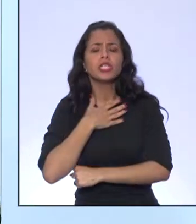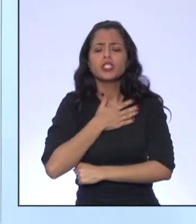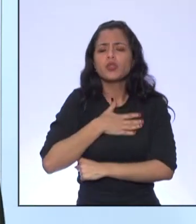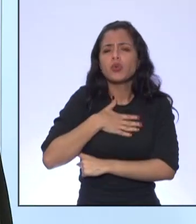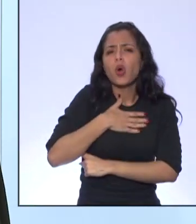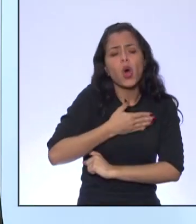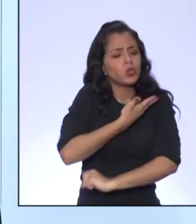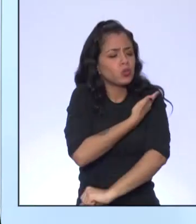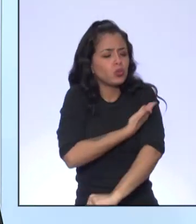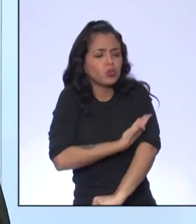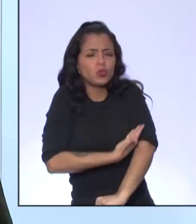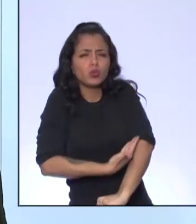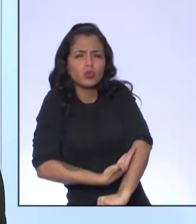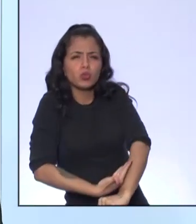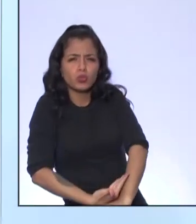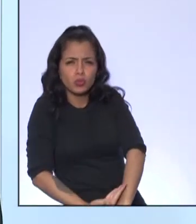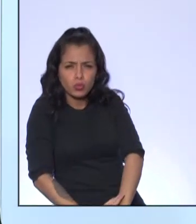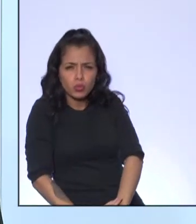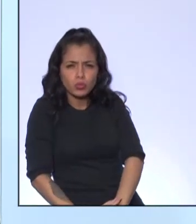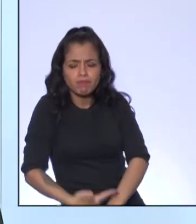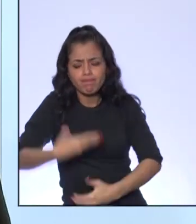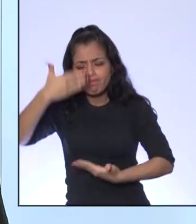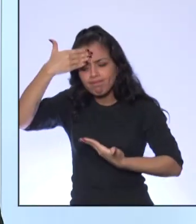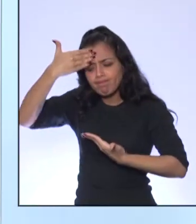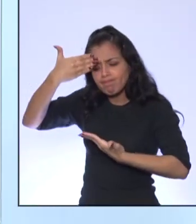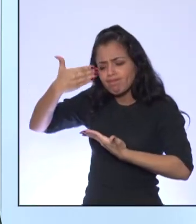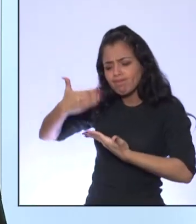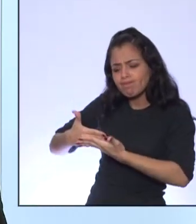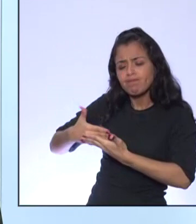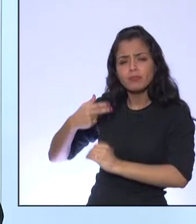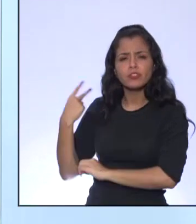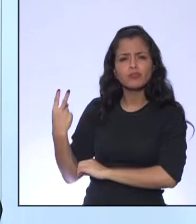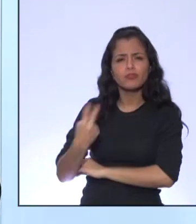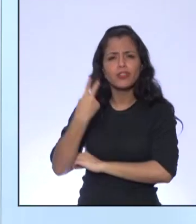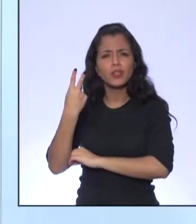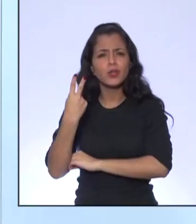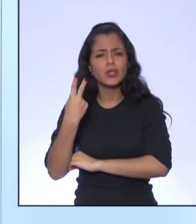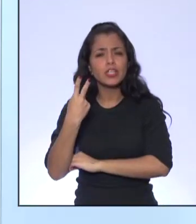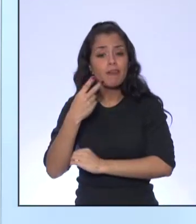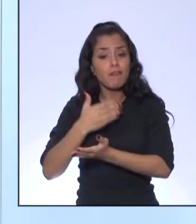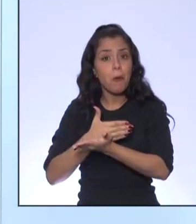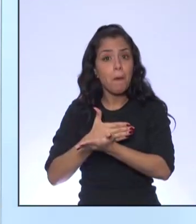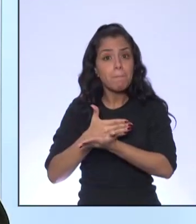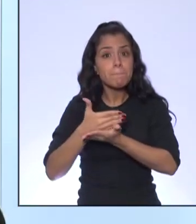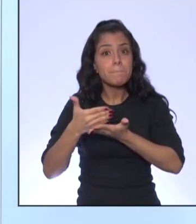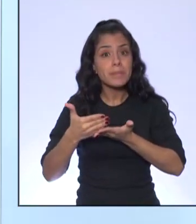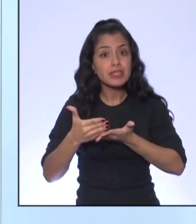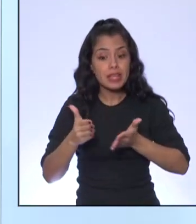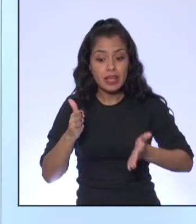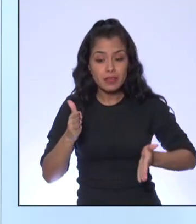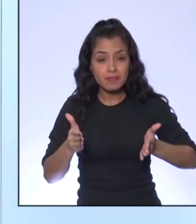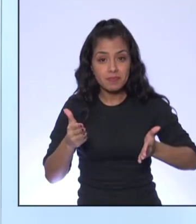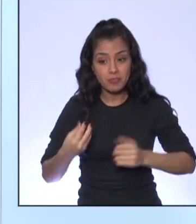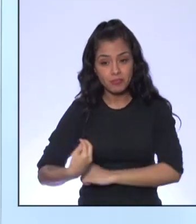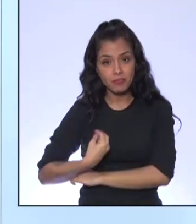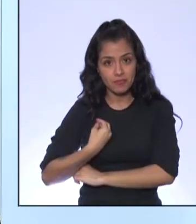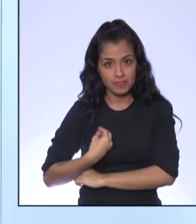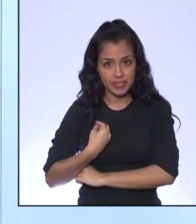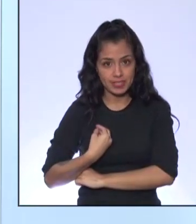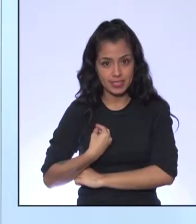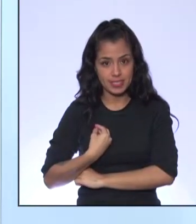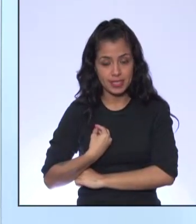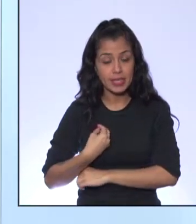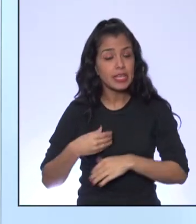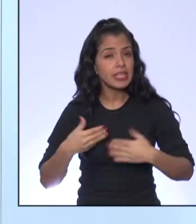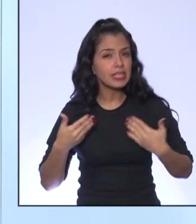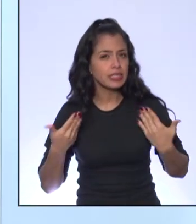os seus hábitos, as suas crenças, os seus valores vão surgir a partir desta convivência. Por